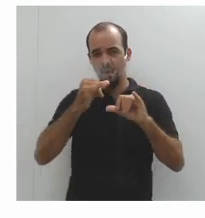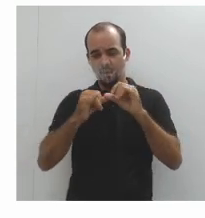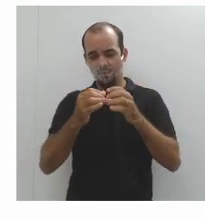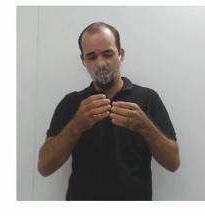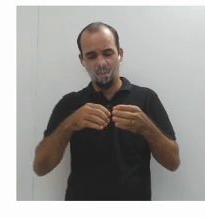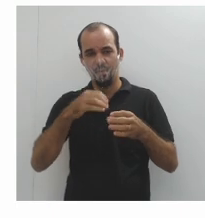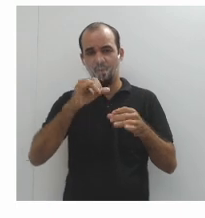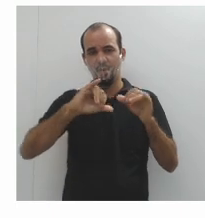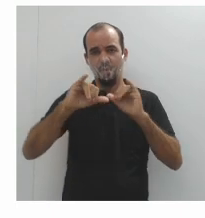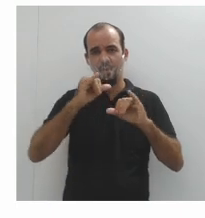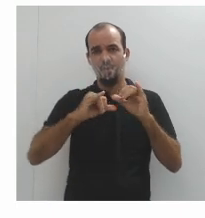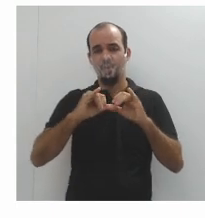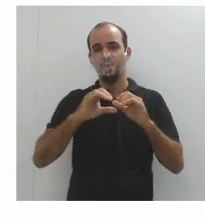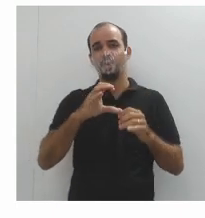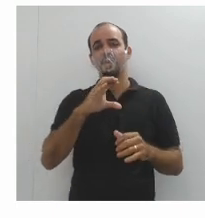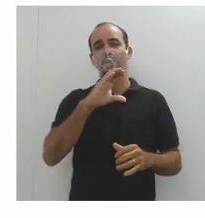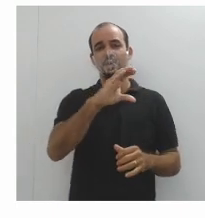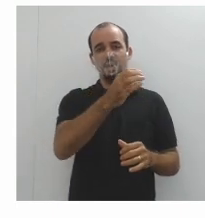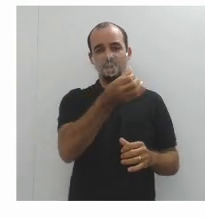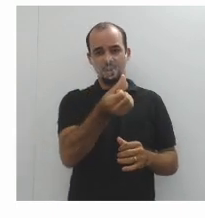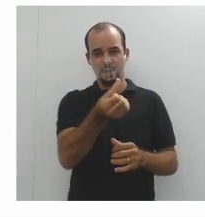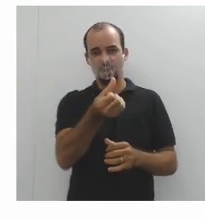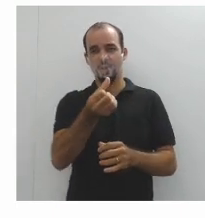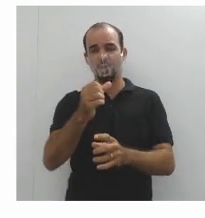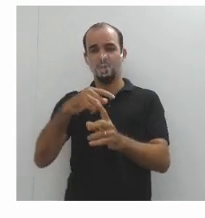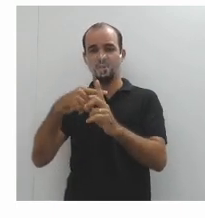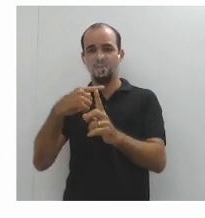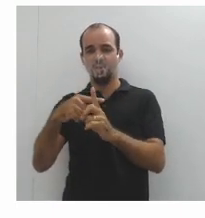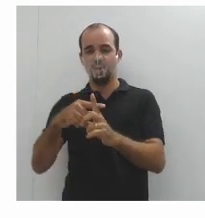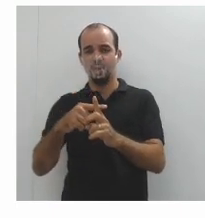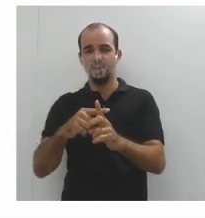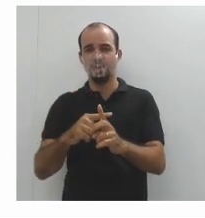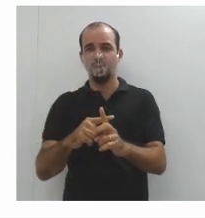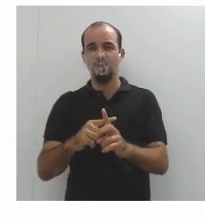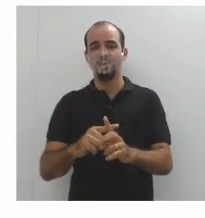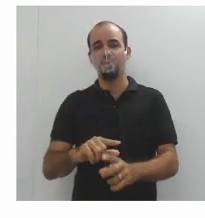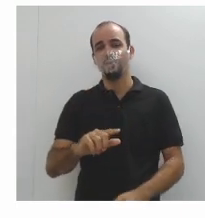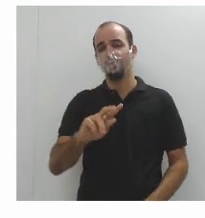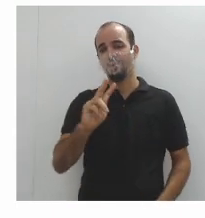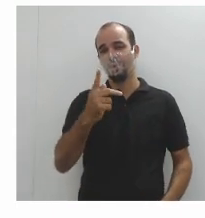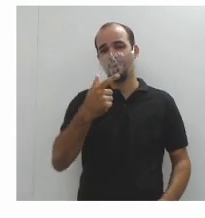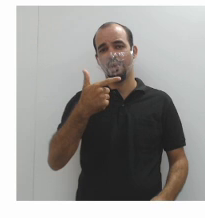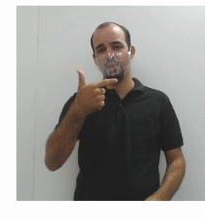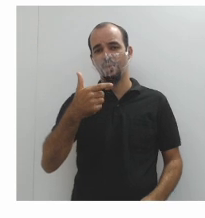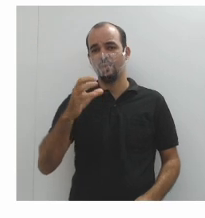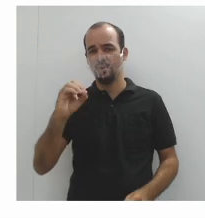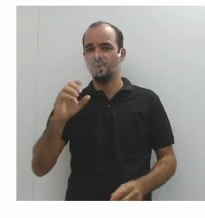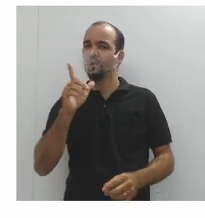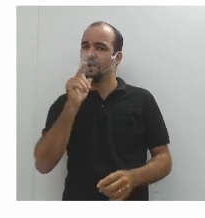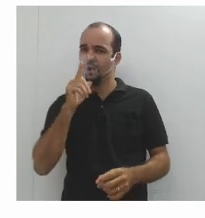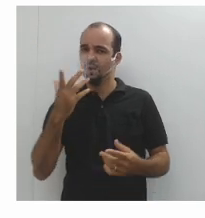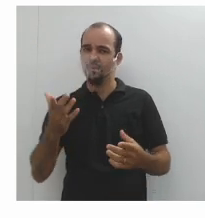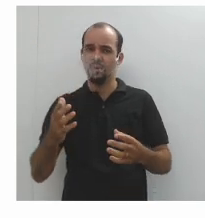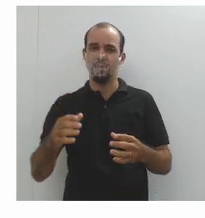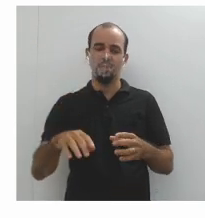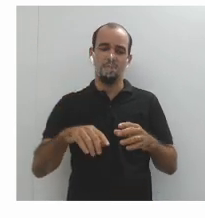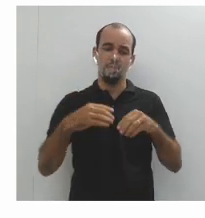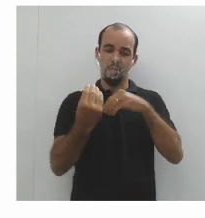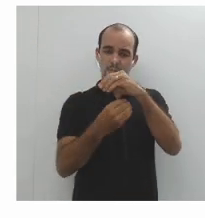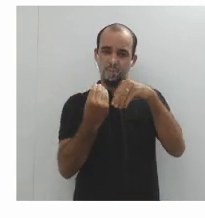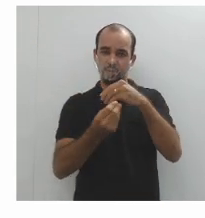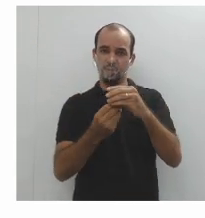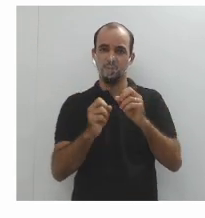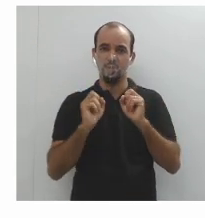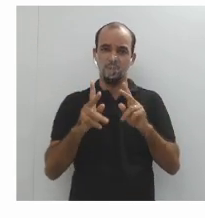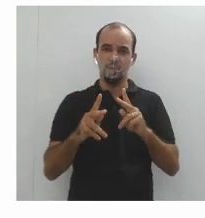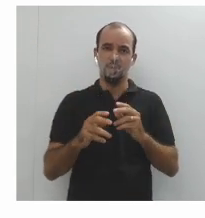Todas as vezes nós conseguimos enxergar assim como a fórmula dos carboidratos, ok?